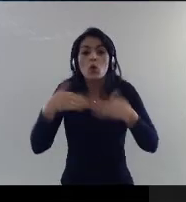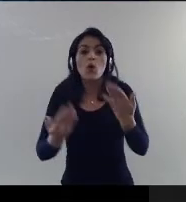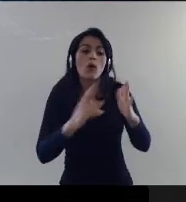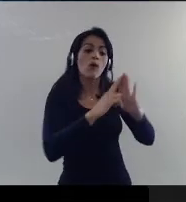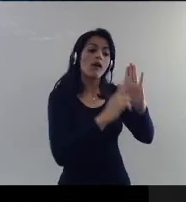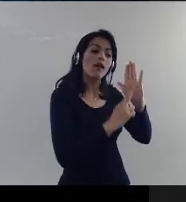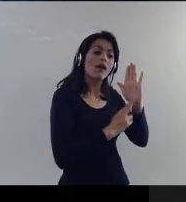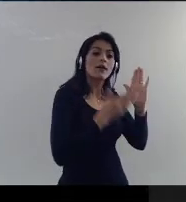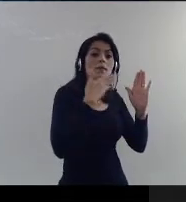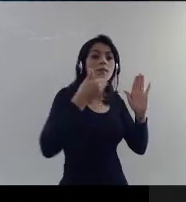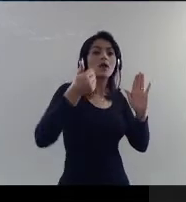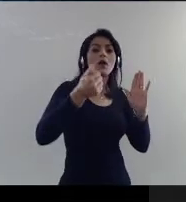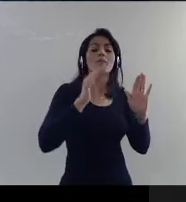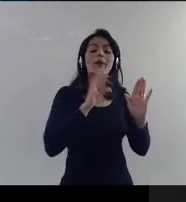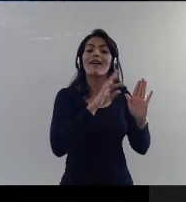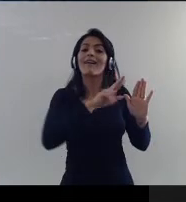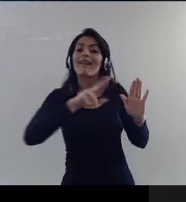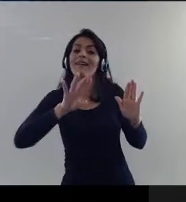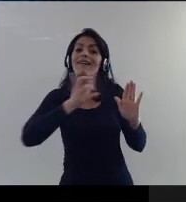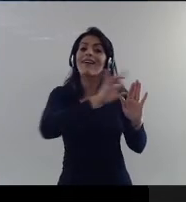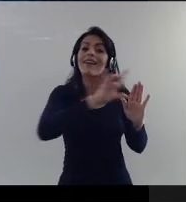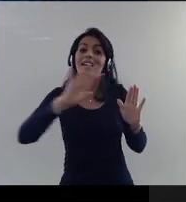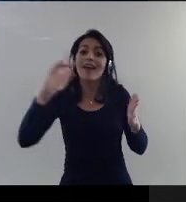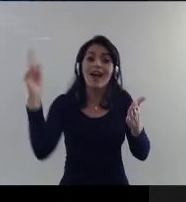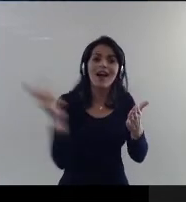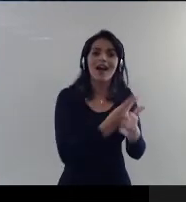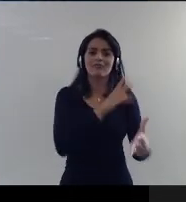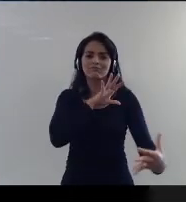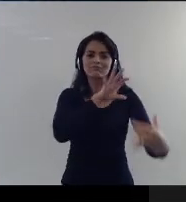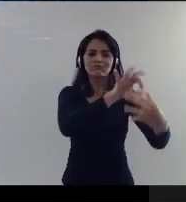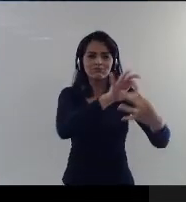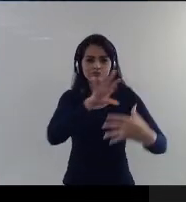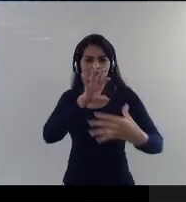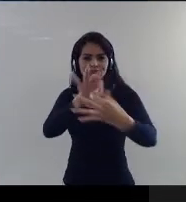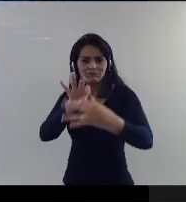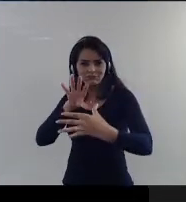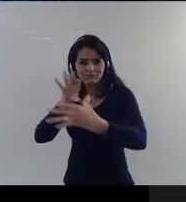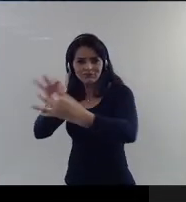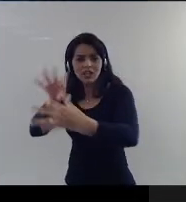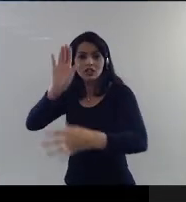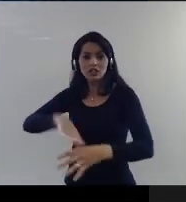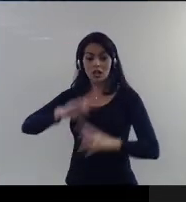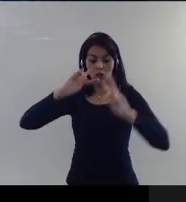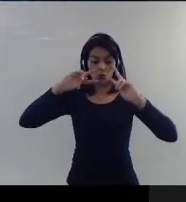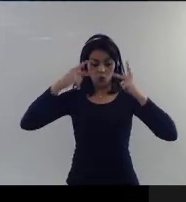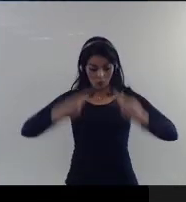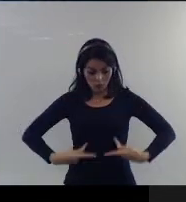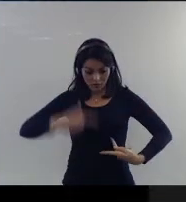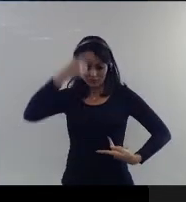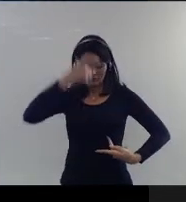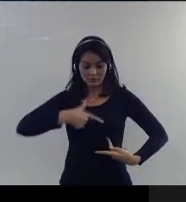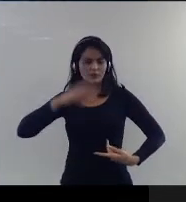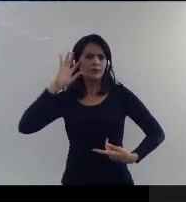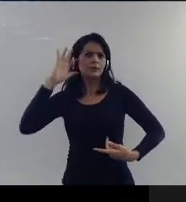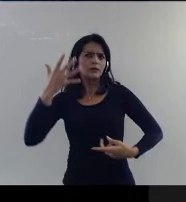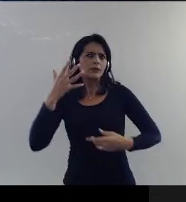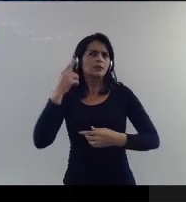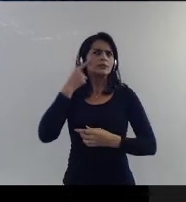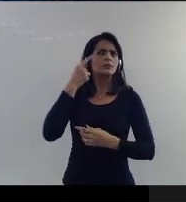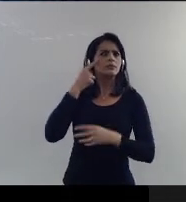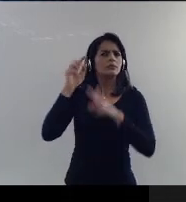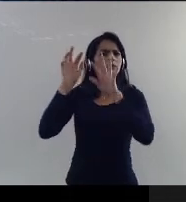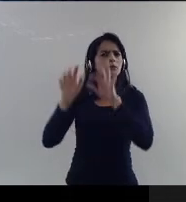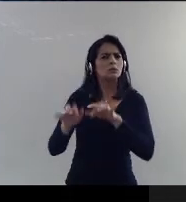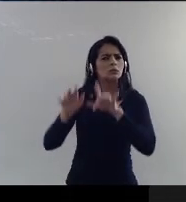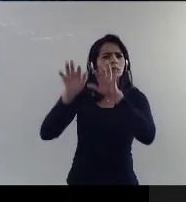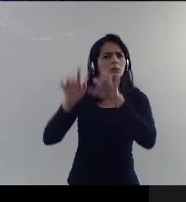cada determinada situação, certo? Então, a hora que a gente constrói essa árvore de decisão, que é o ser humano que constrói, né, que olha e que